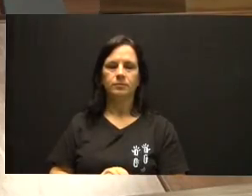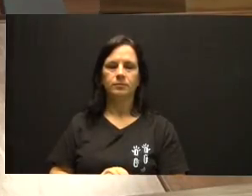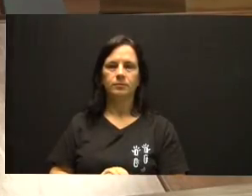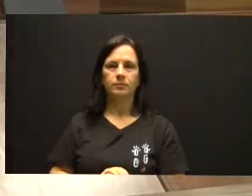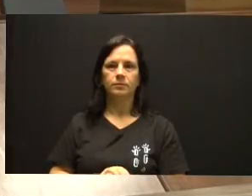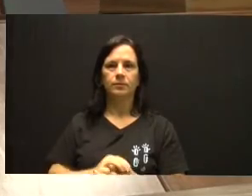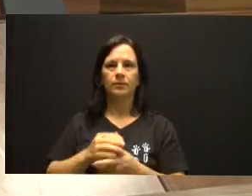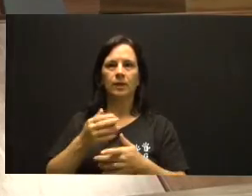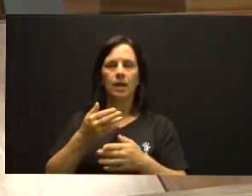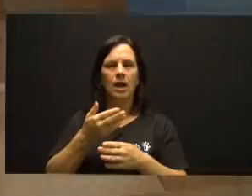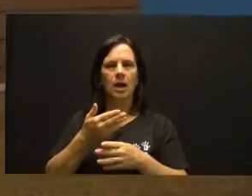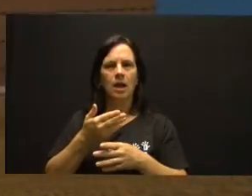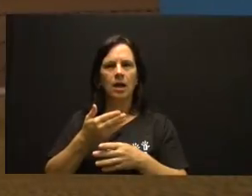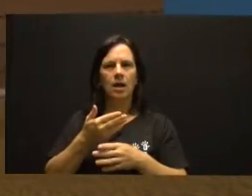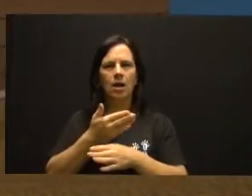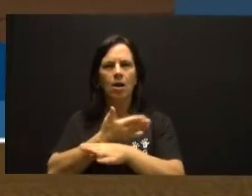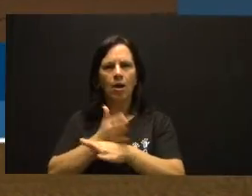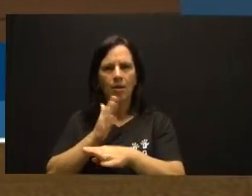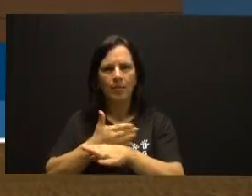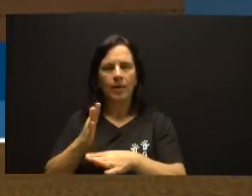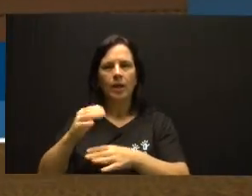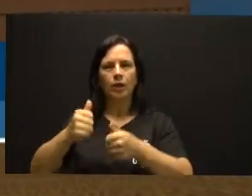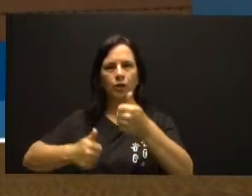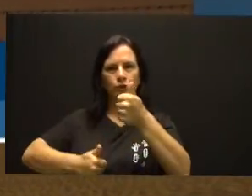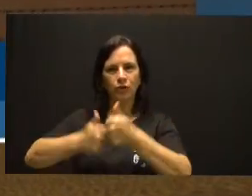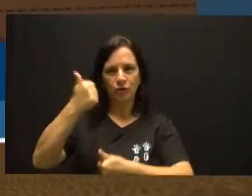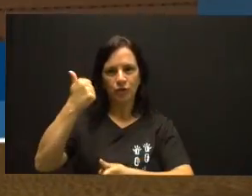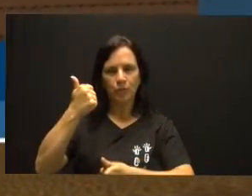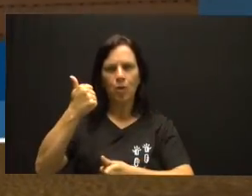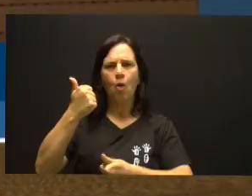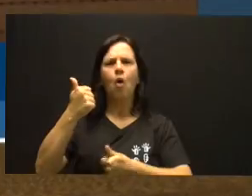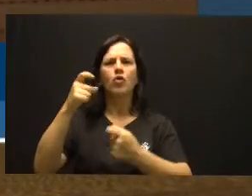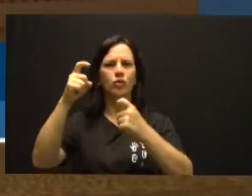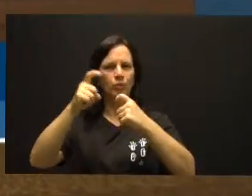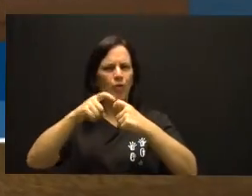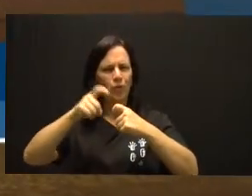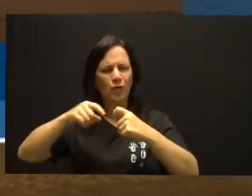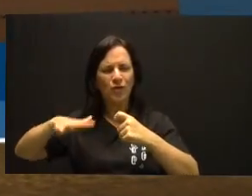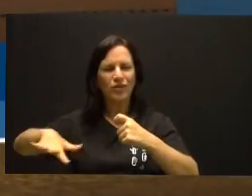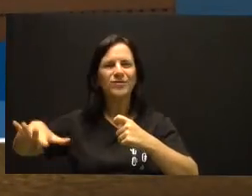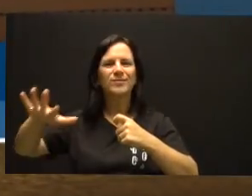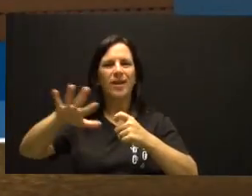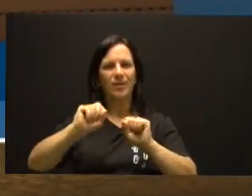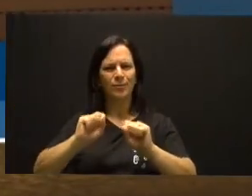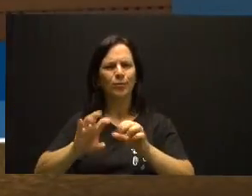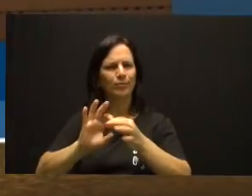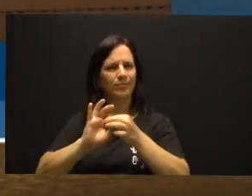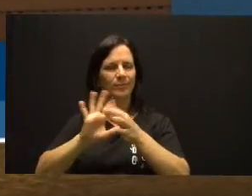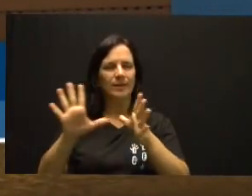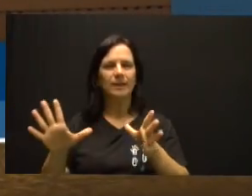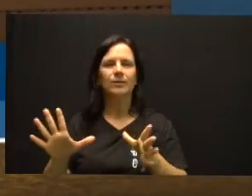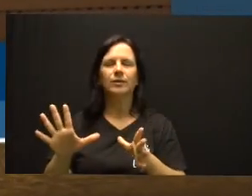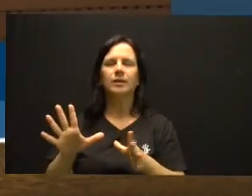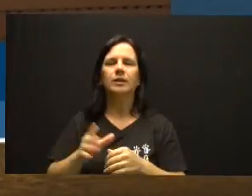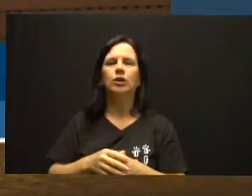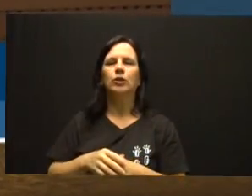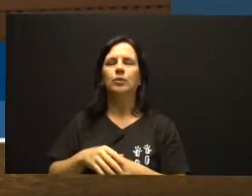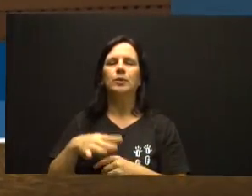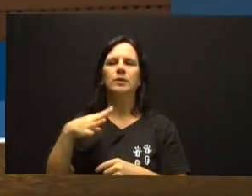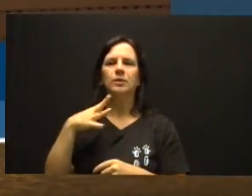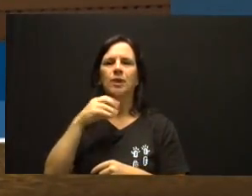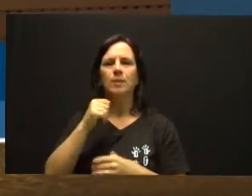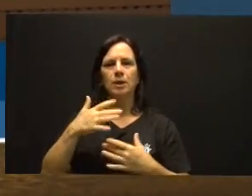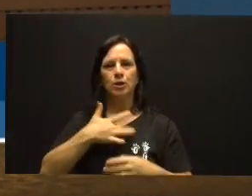A prática de esportes tem sido extremamente recomendada por médicos de muitas especialidades como uma das providências